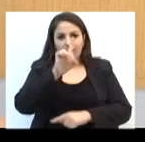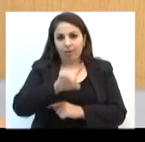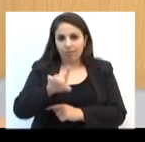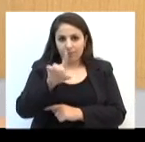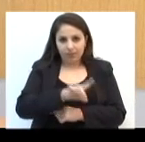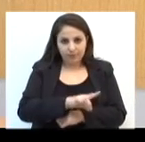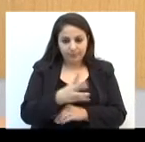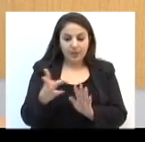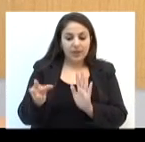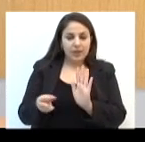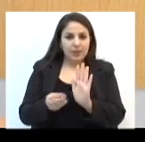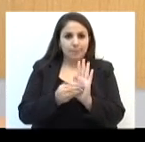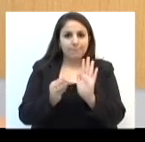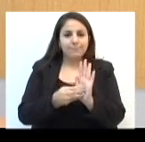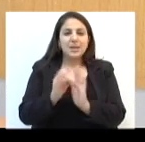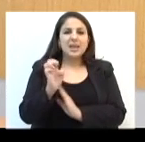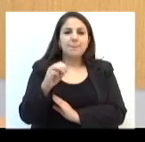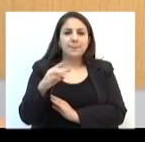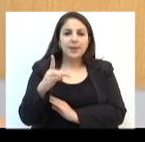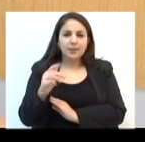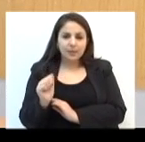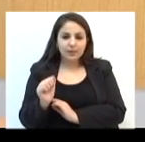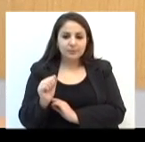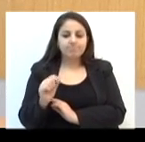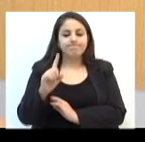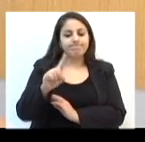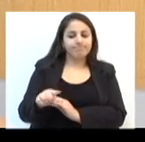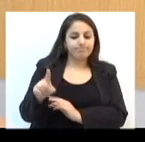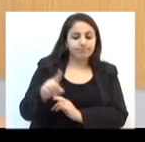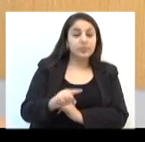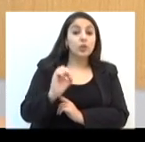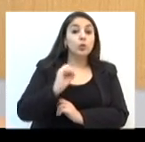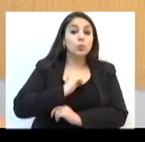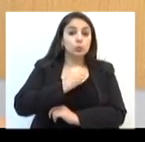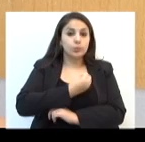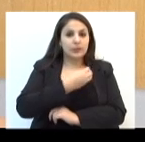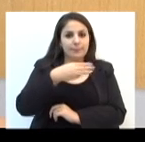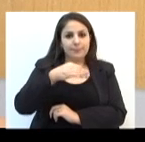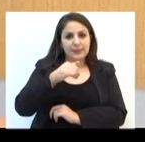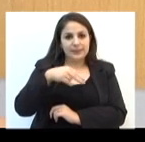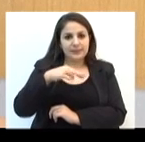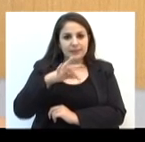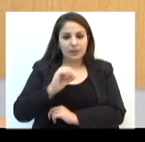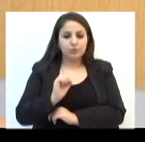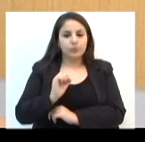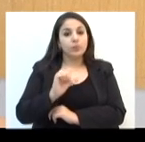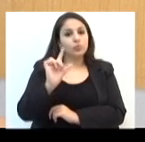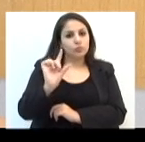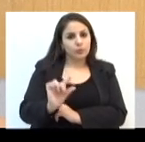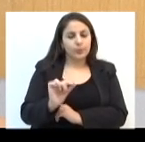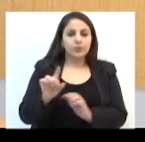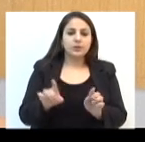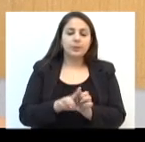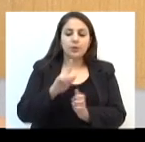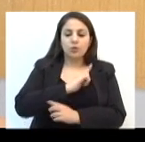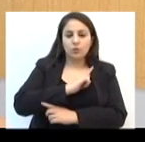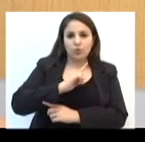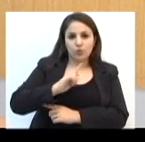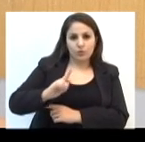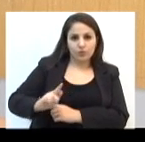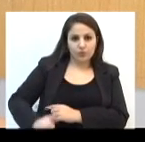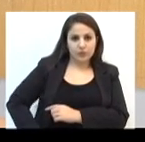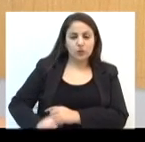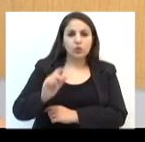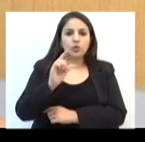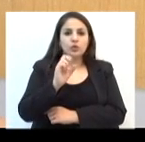suspensos, emendas parlamentares cortadas e o número de ministérios reduzidos. No Rio Grande do Sul, o